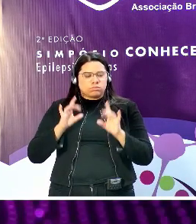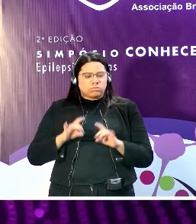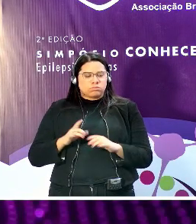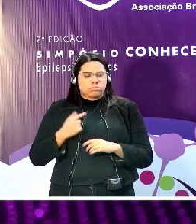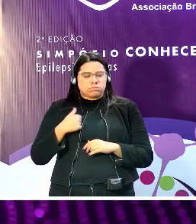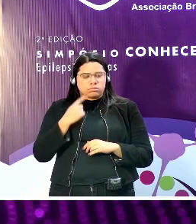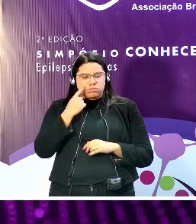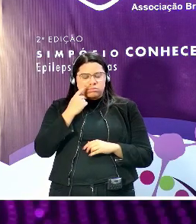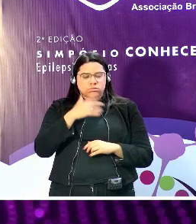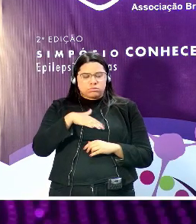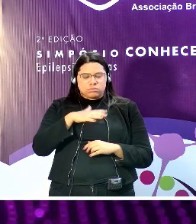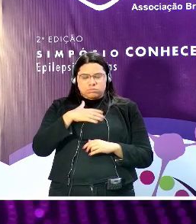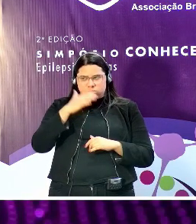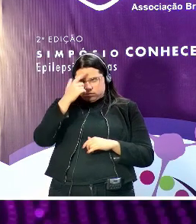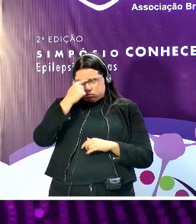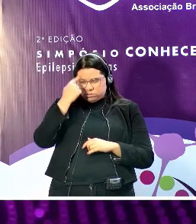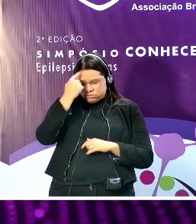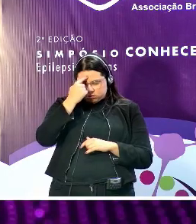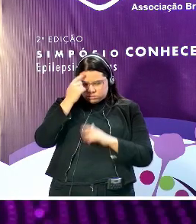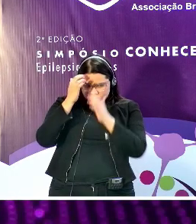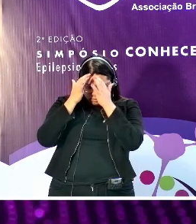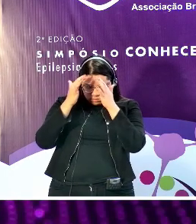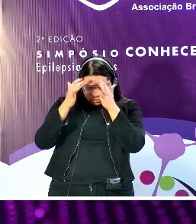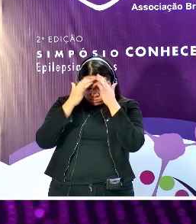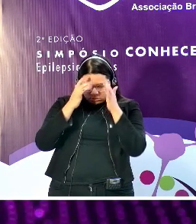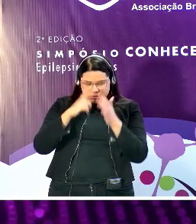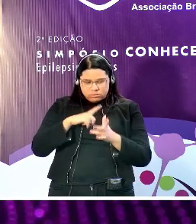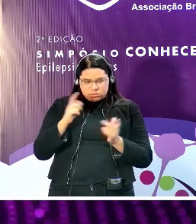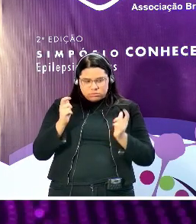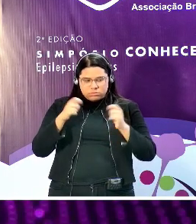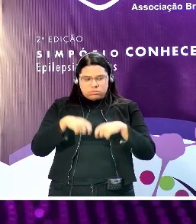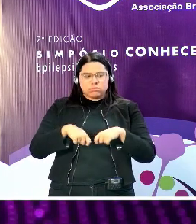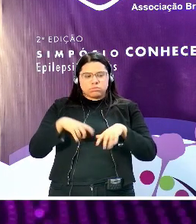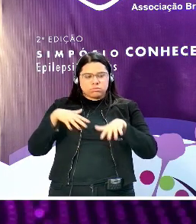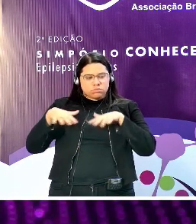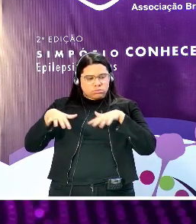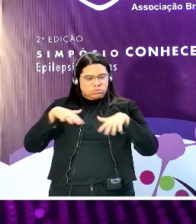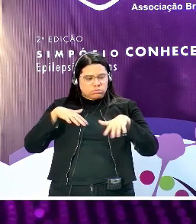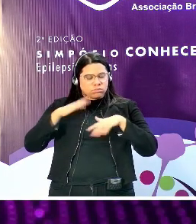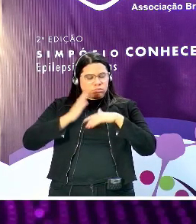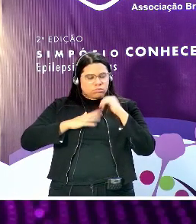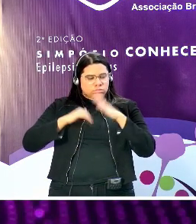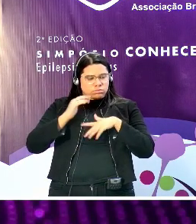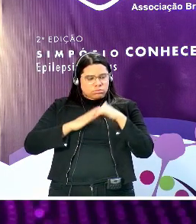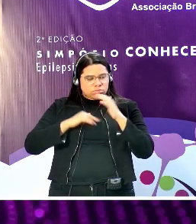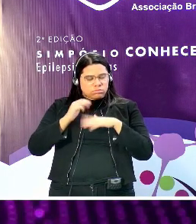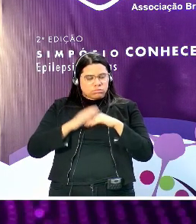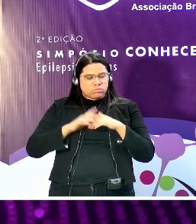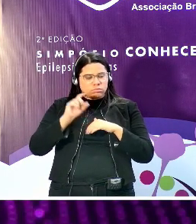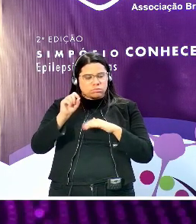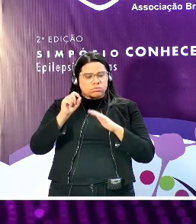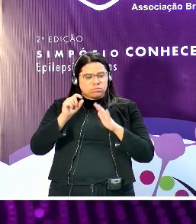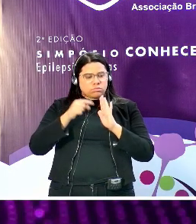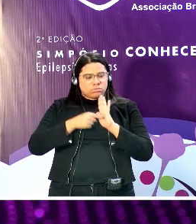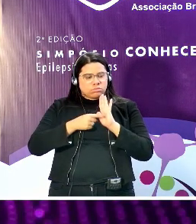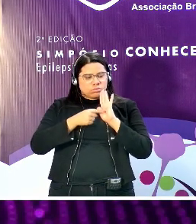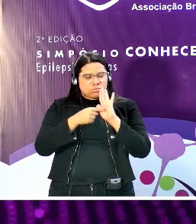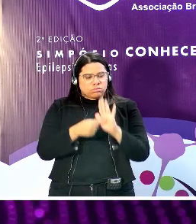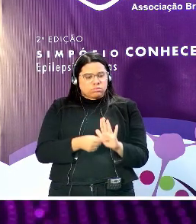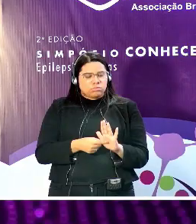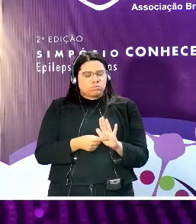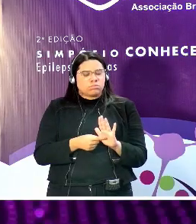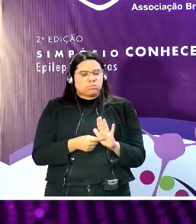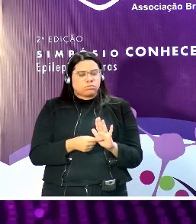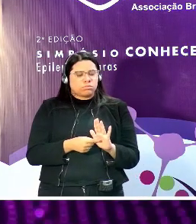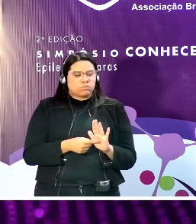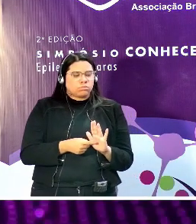parte do neurônio que gera esse potencial de ação, que é o que acaba levando a